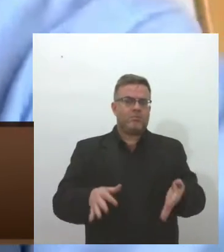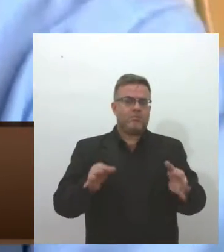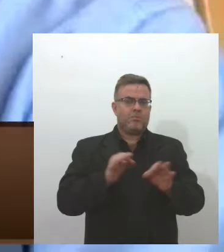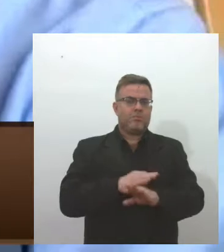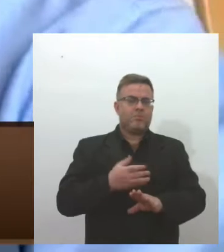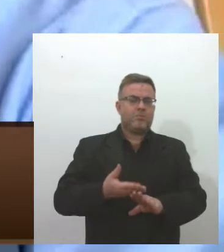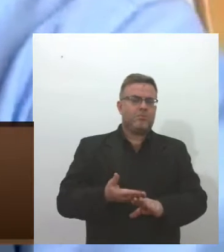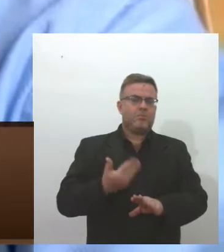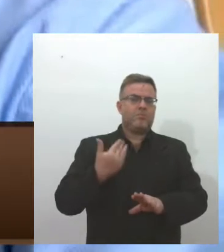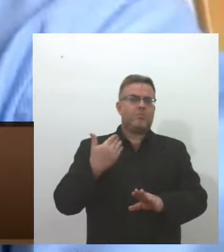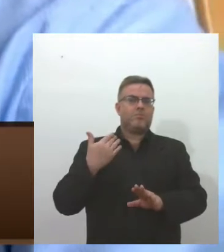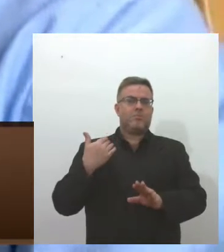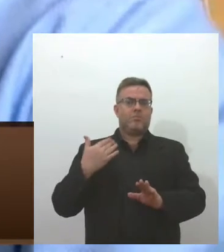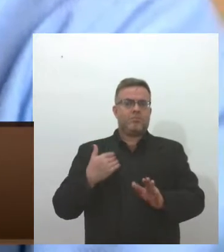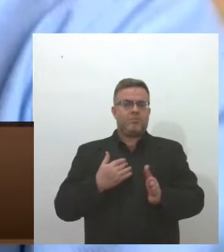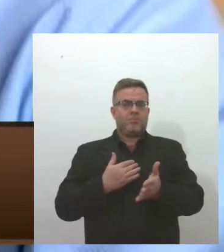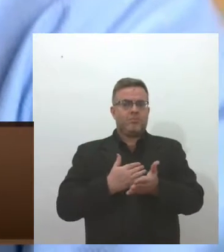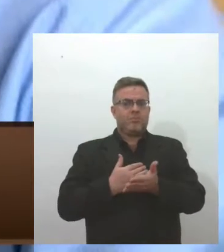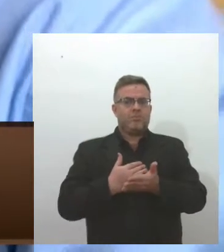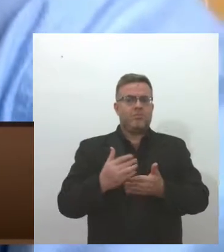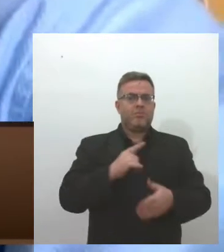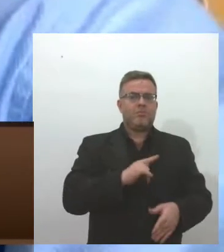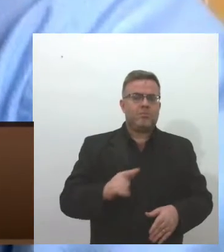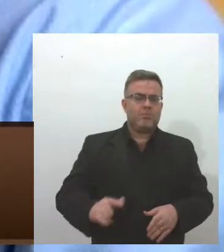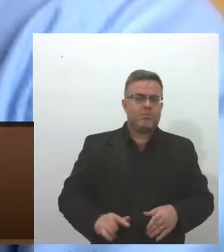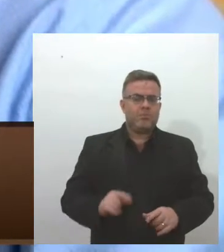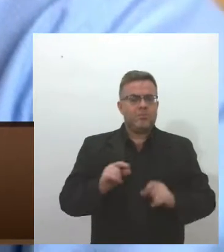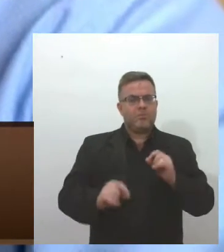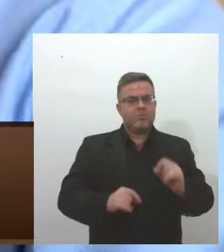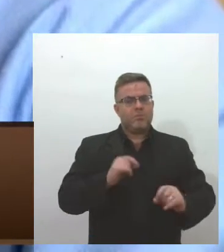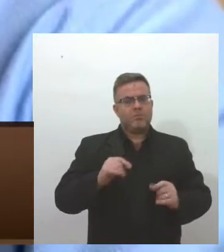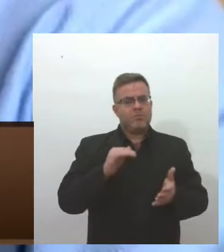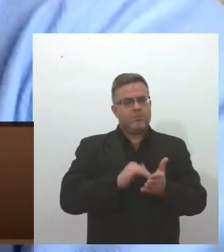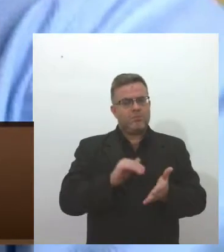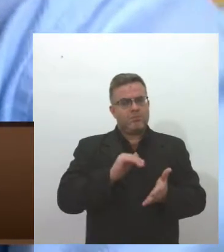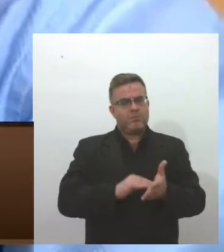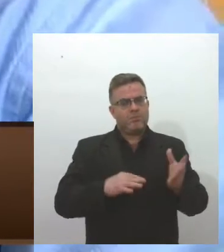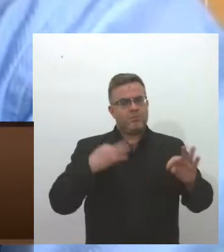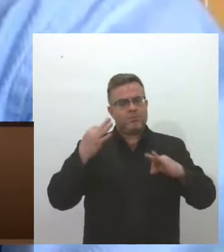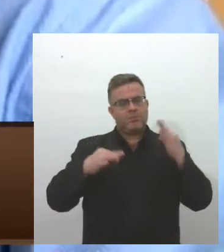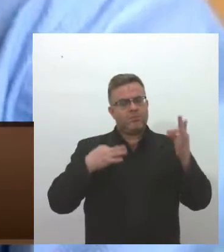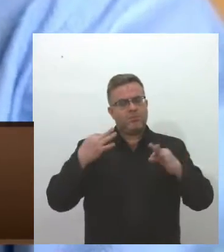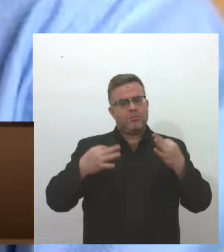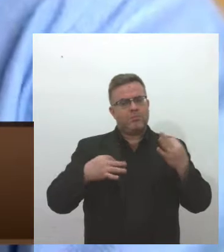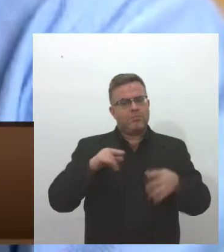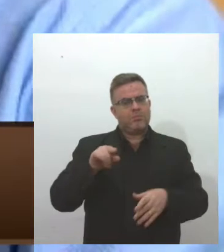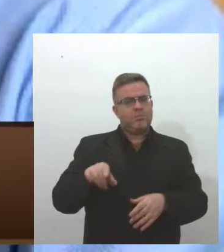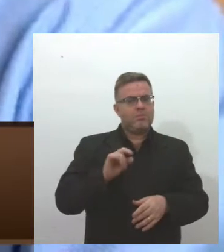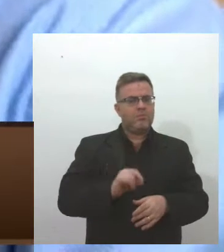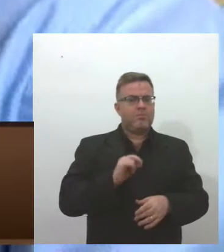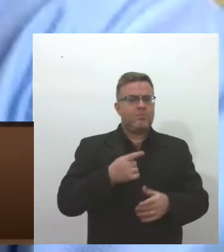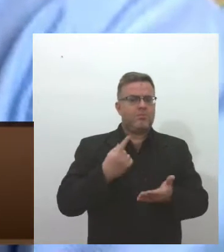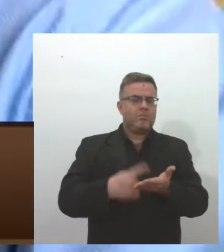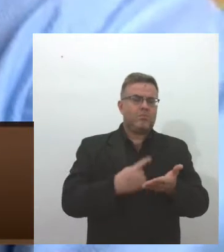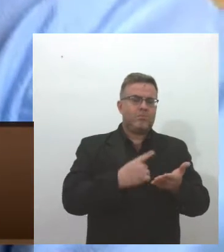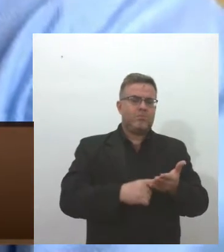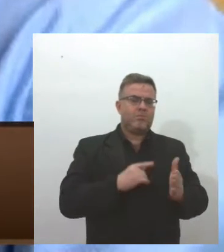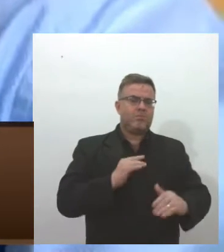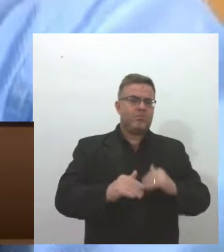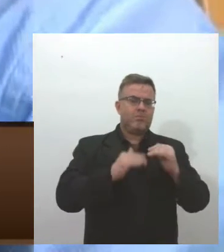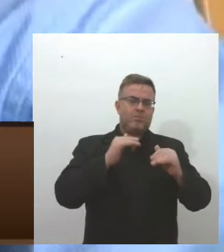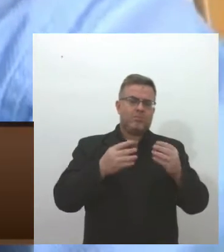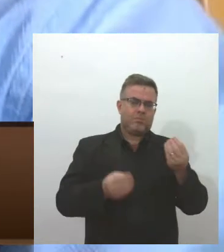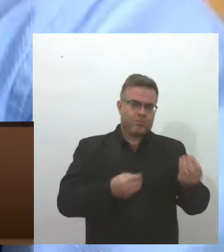atrás, logo no início do governo. Inclusive, a Secretaria de Turismo foi uma das secretarias que mais avançou em relação